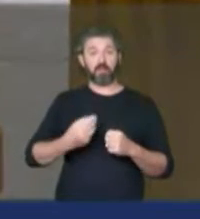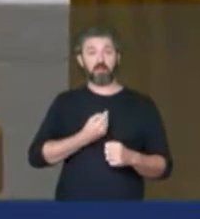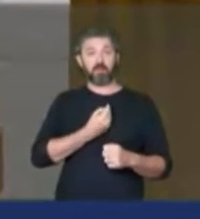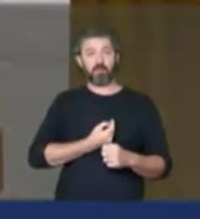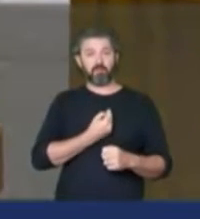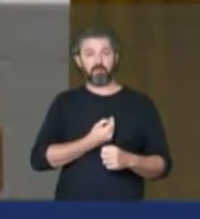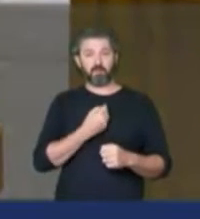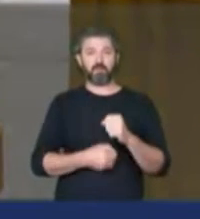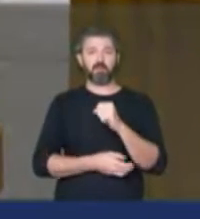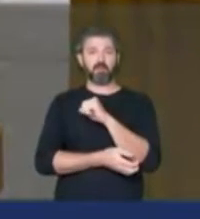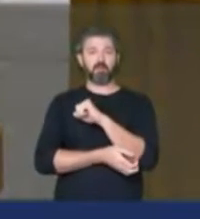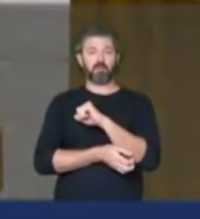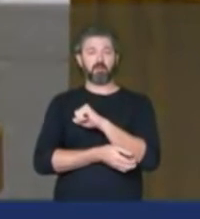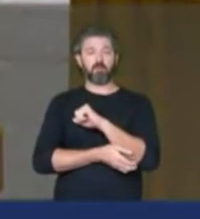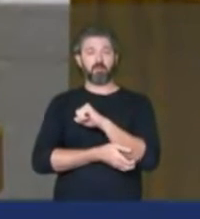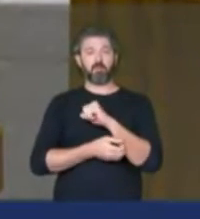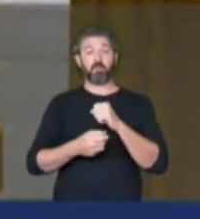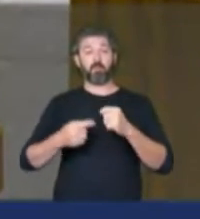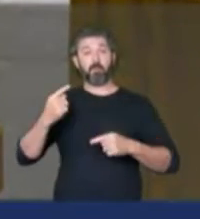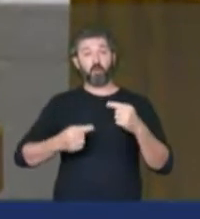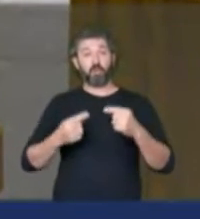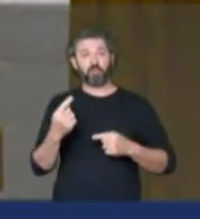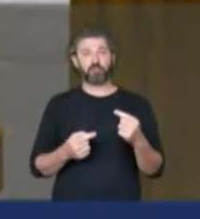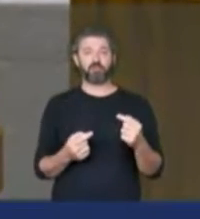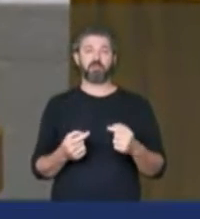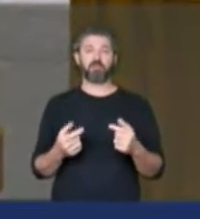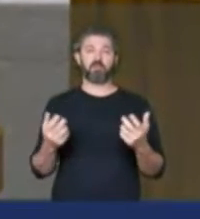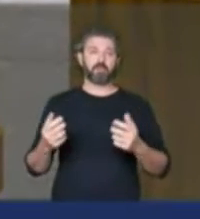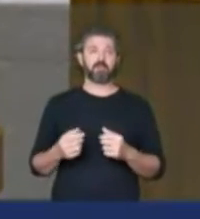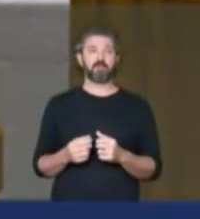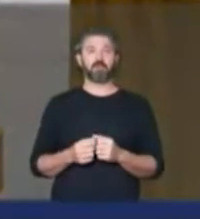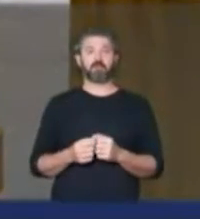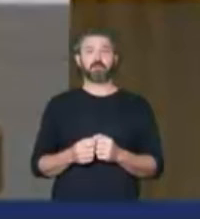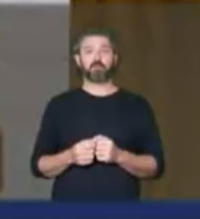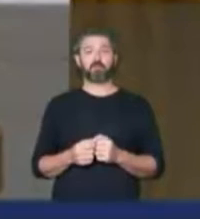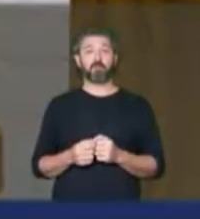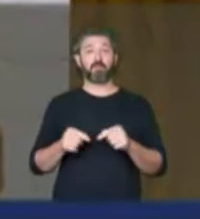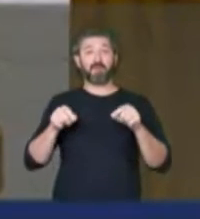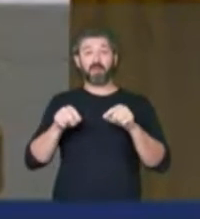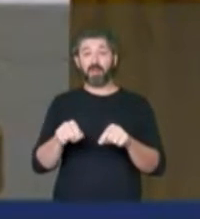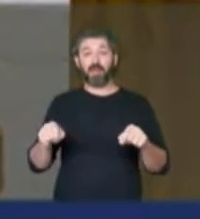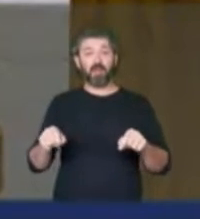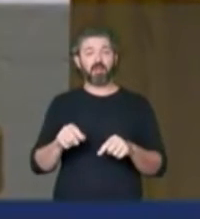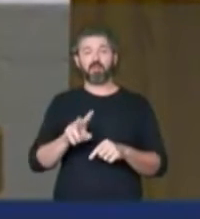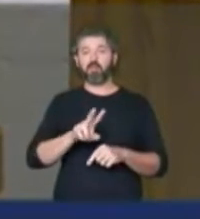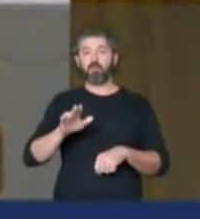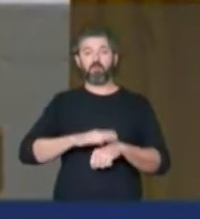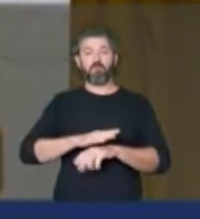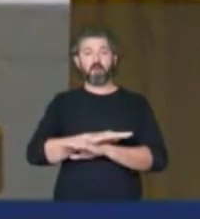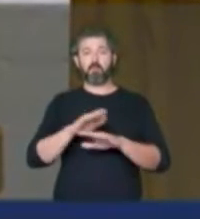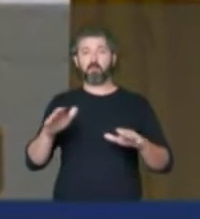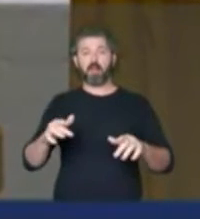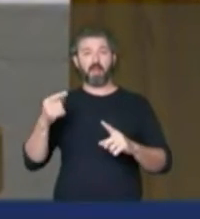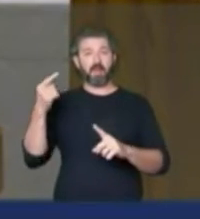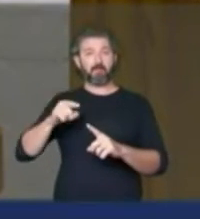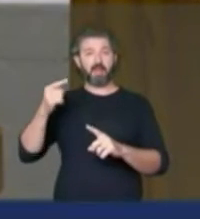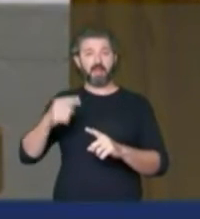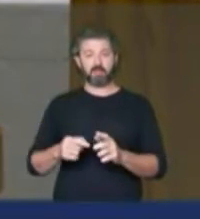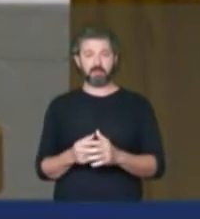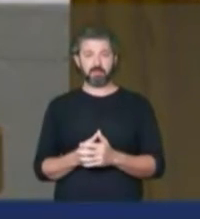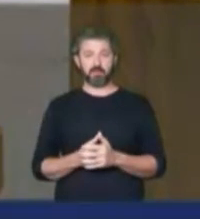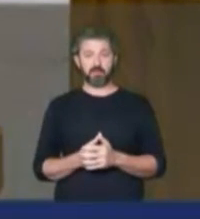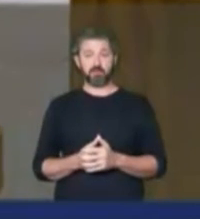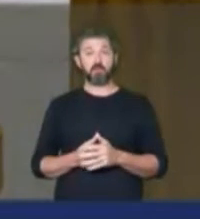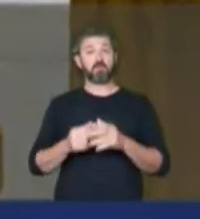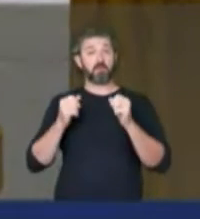suas vidas, que tenhamos políticas de que elas não sejam mais ameaçadas, que elas